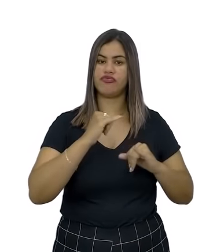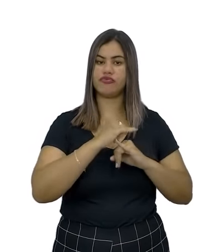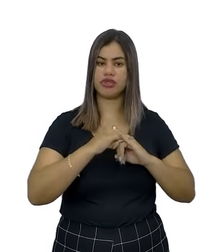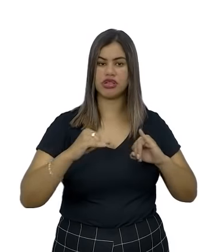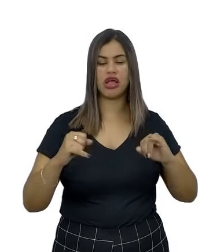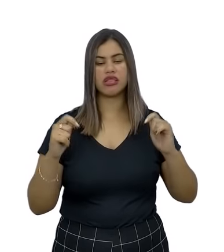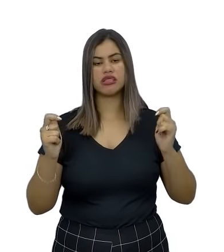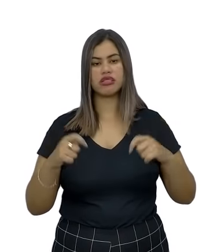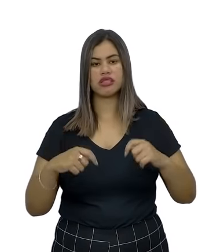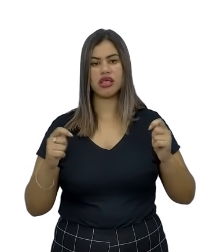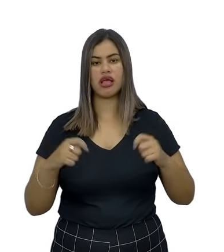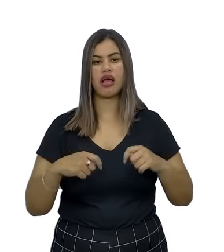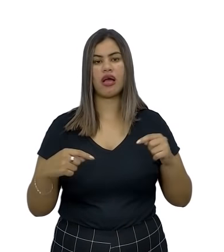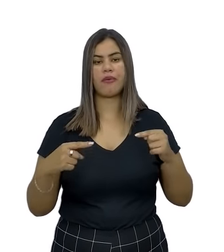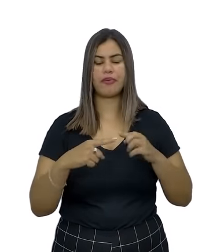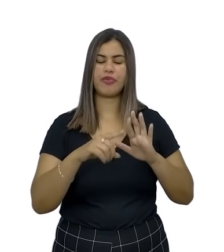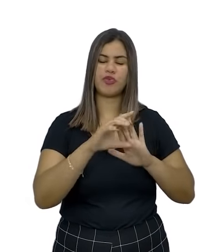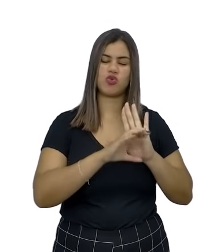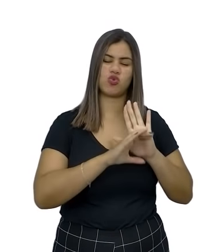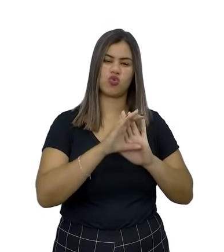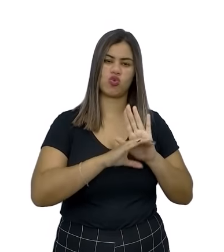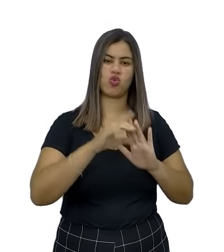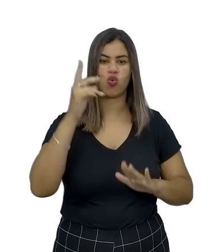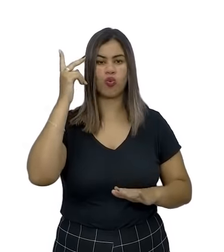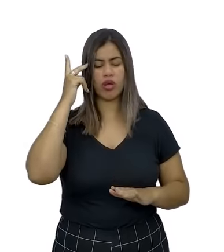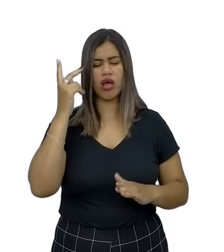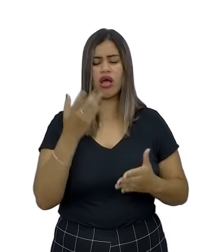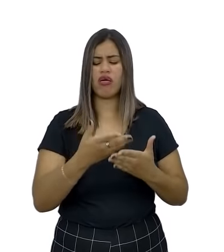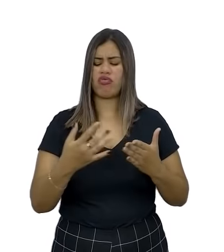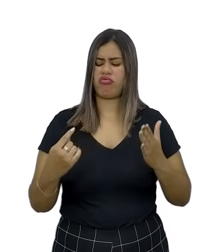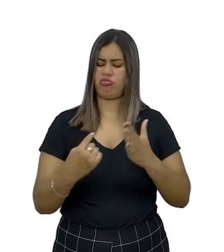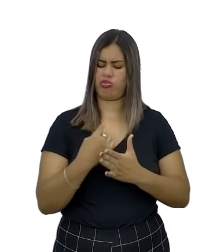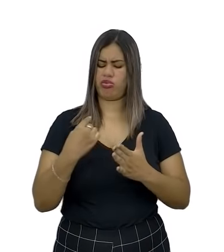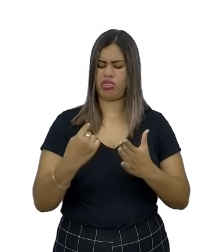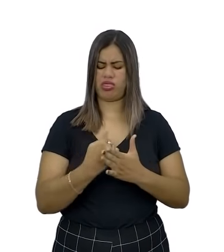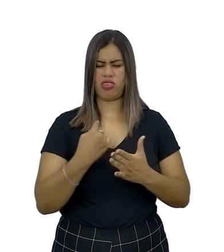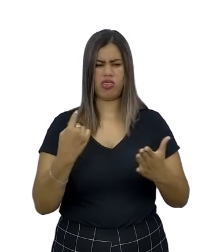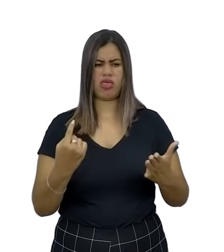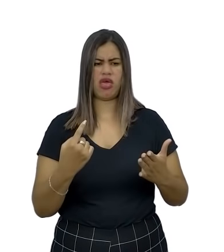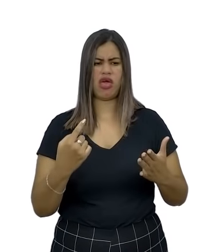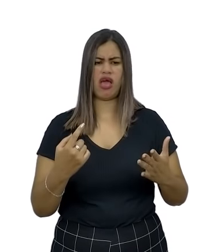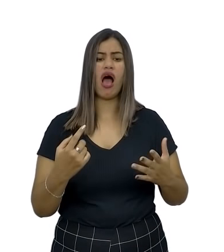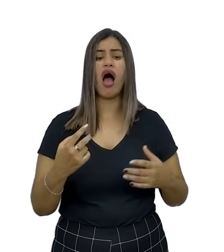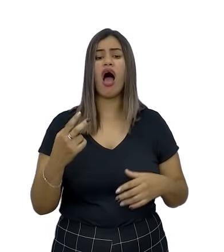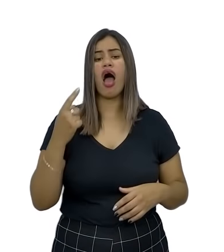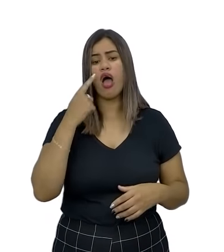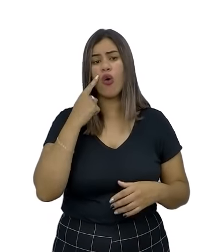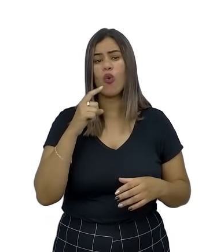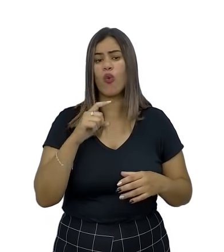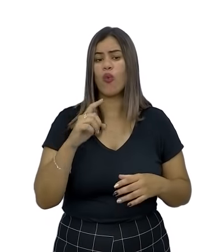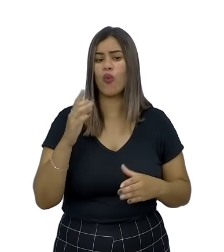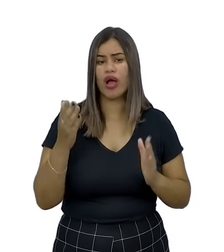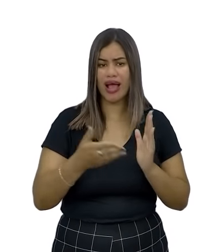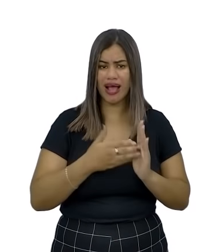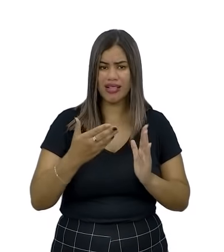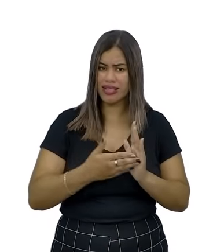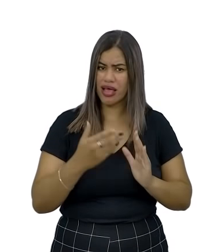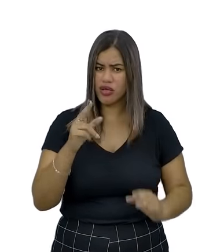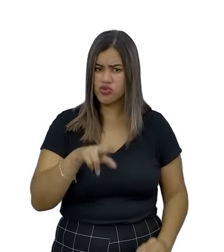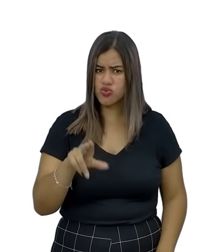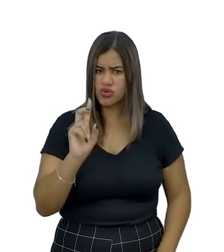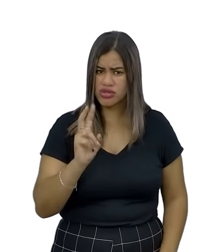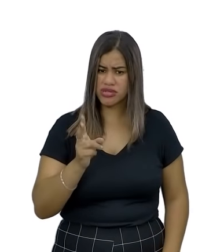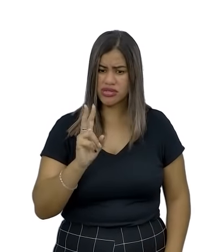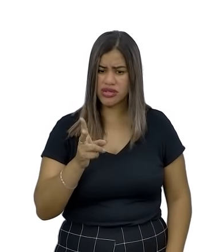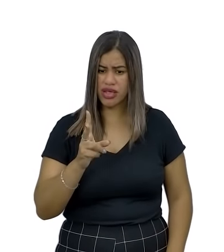estão colocadas no currículo paulista. Vocês vão perguntar, eu vou utilizar o tempo todo esse material? Não. Eu,